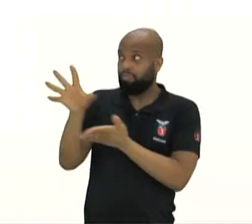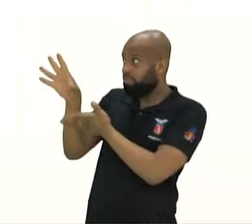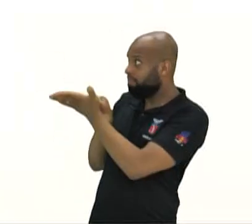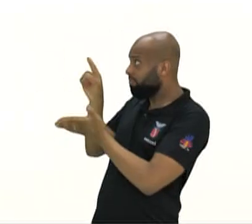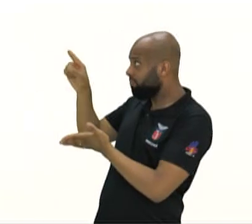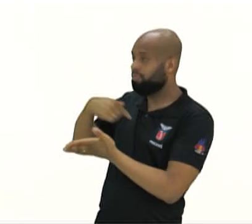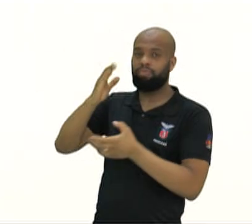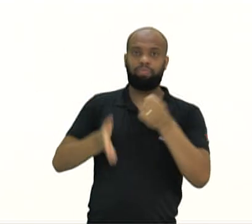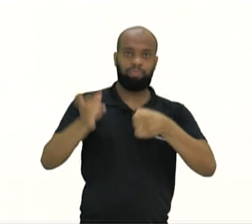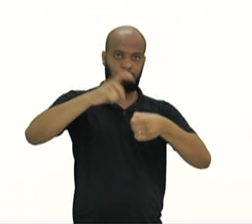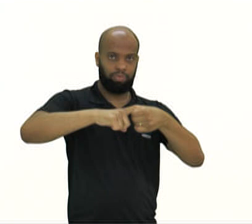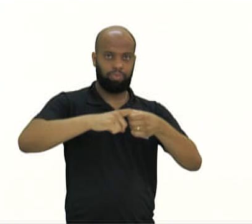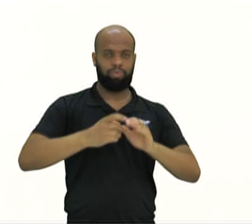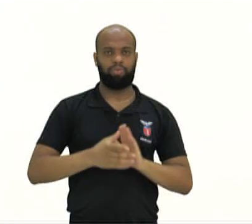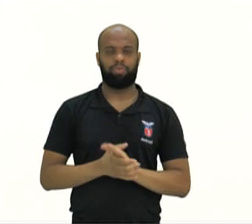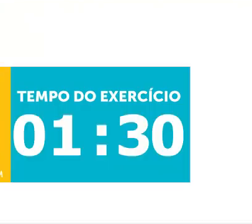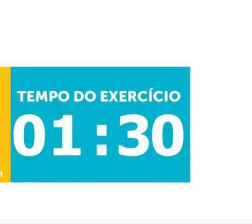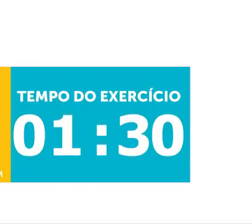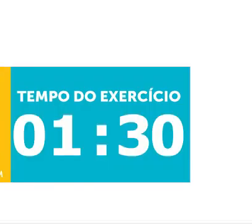volta.